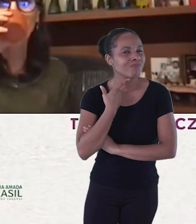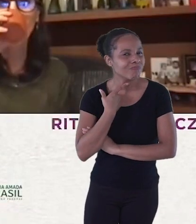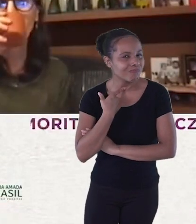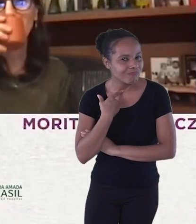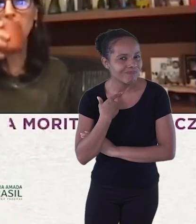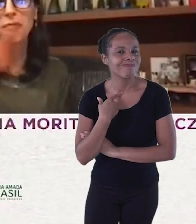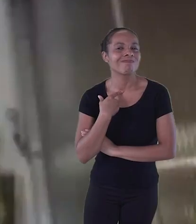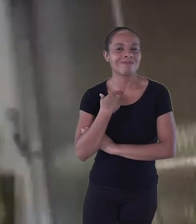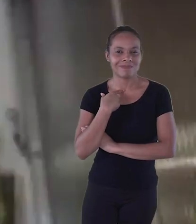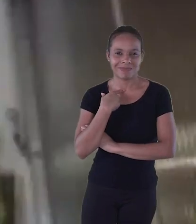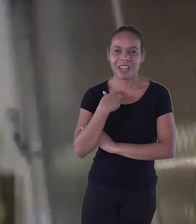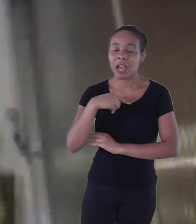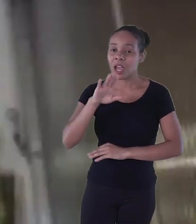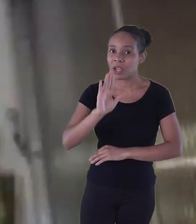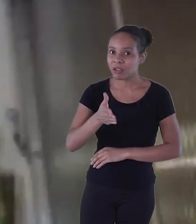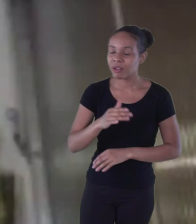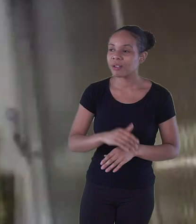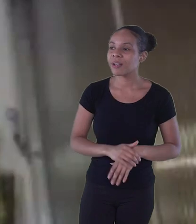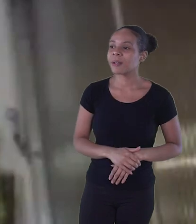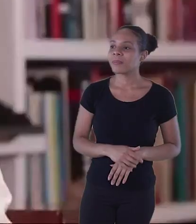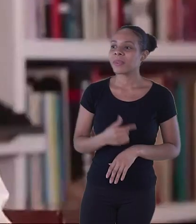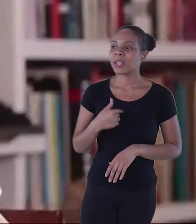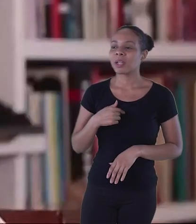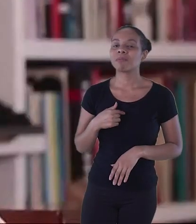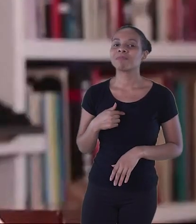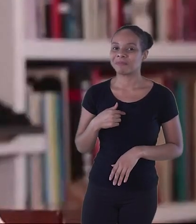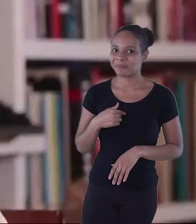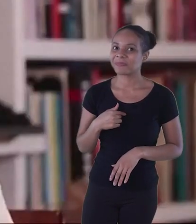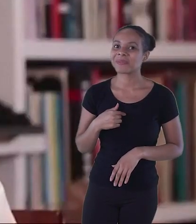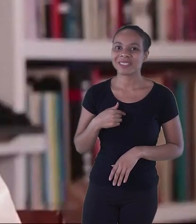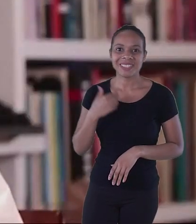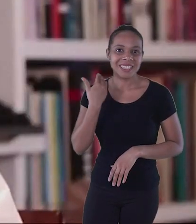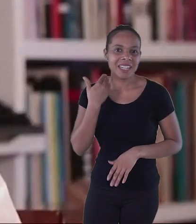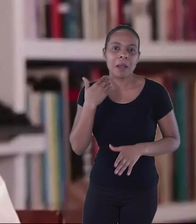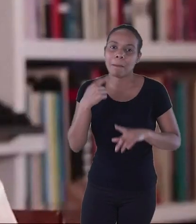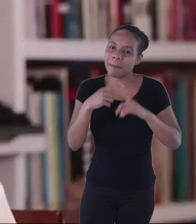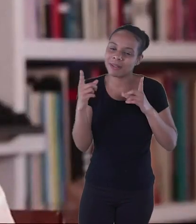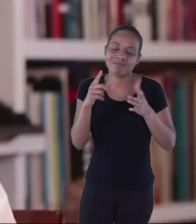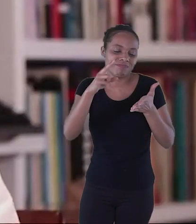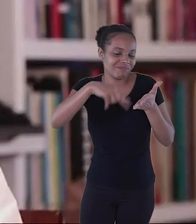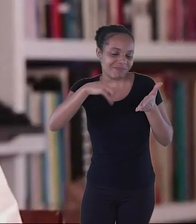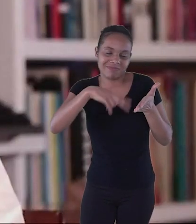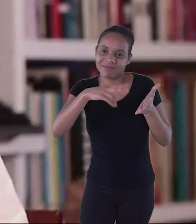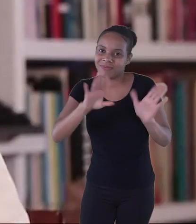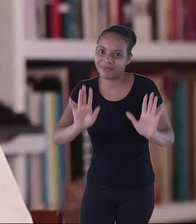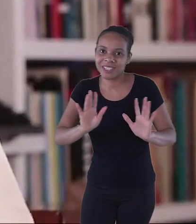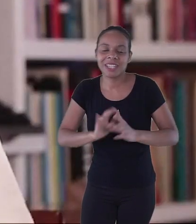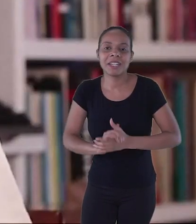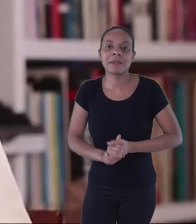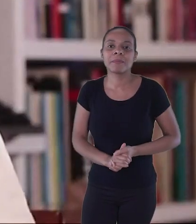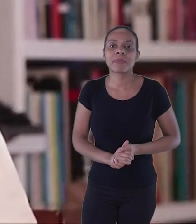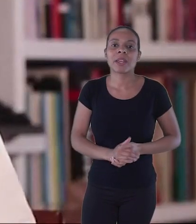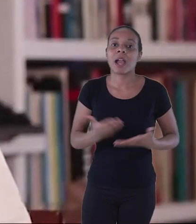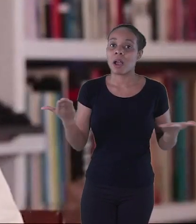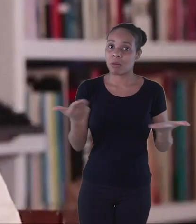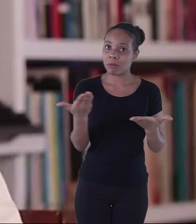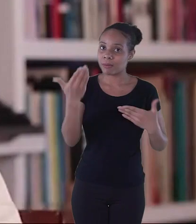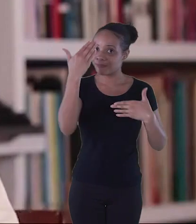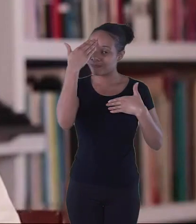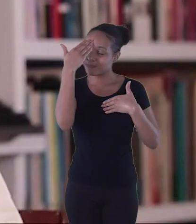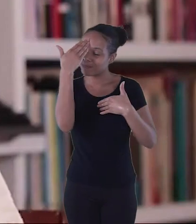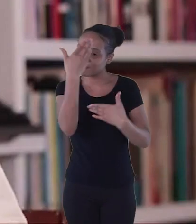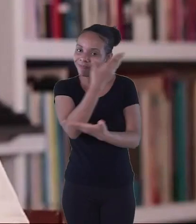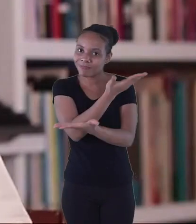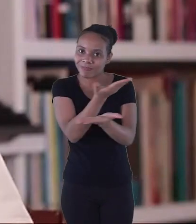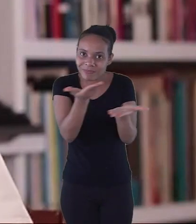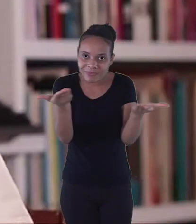A única coisa que eu tenho é vista cansada. Tinha que cansar a minha vista mesmo. Não teve jeito. Então fica primeiro esse agradecimento ao projeto.